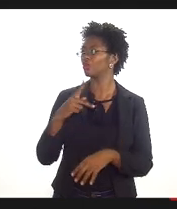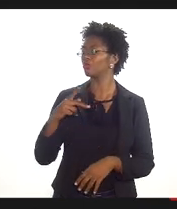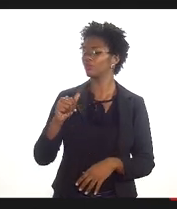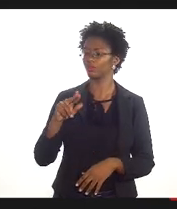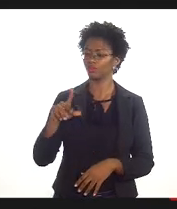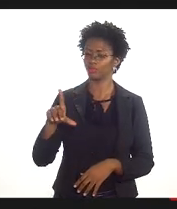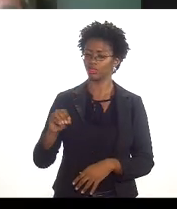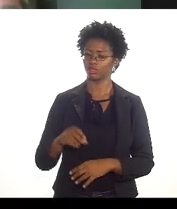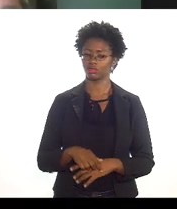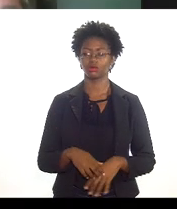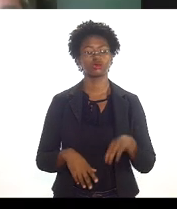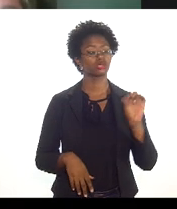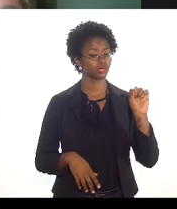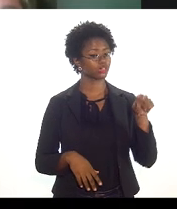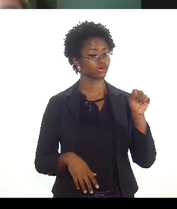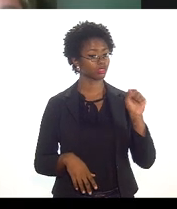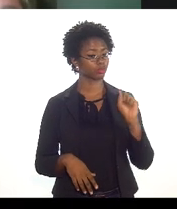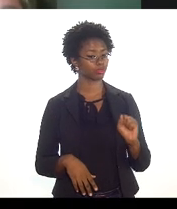Ok, posso sim.